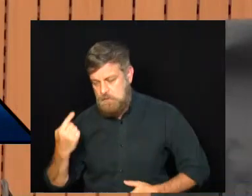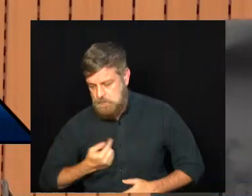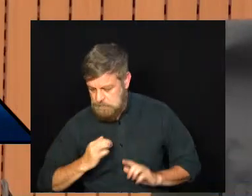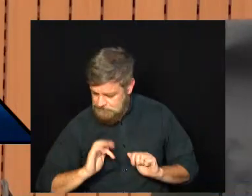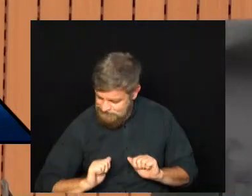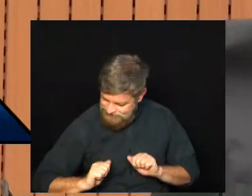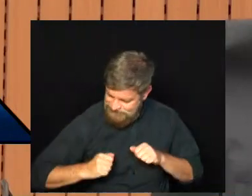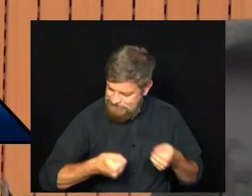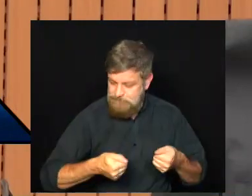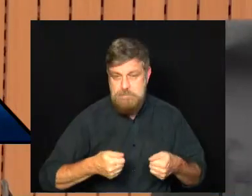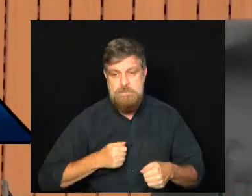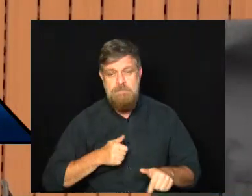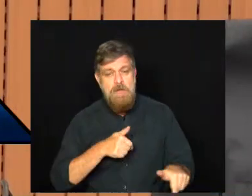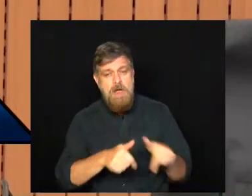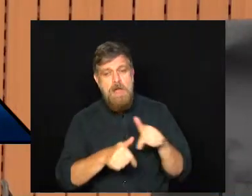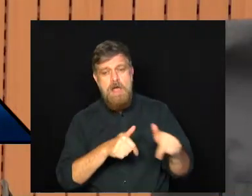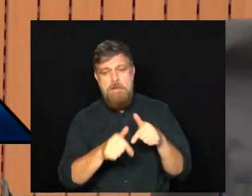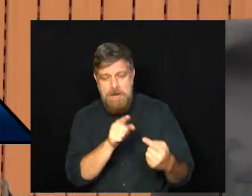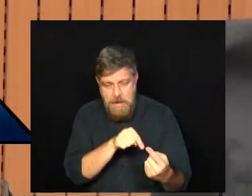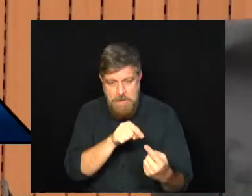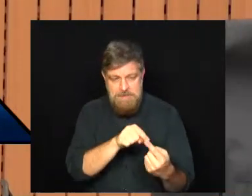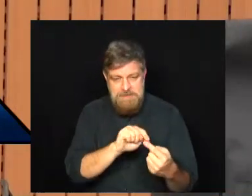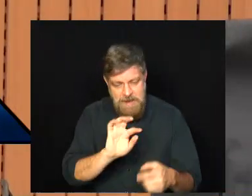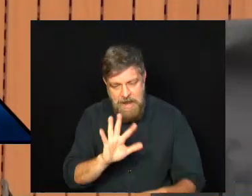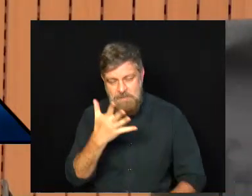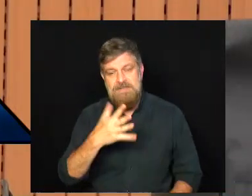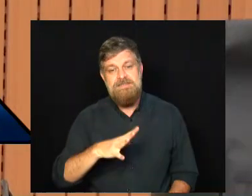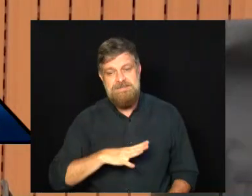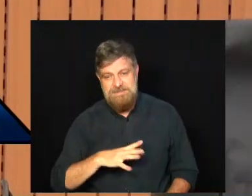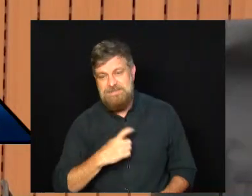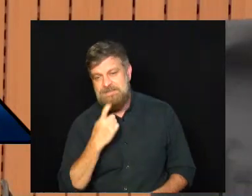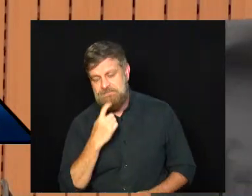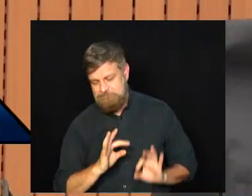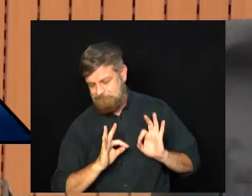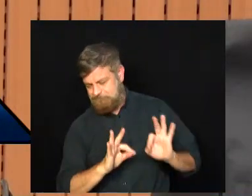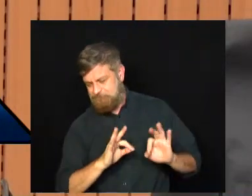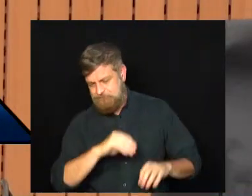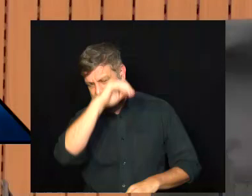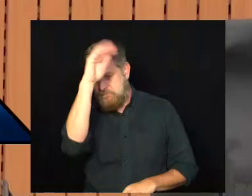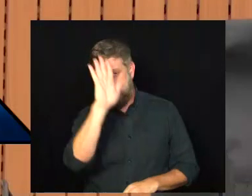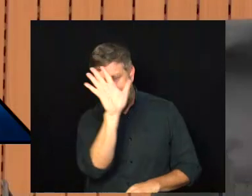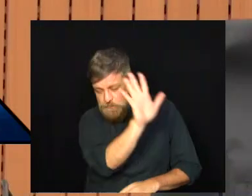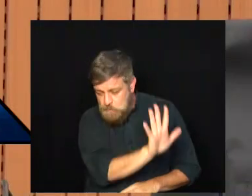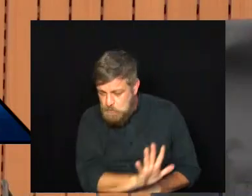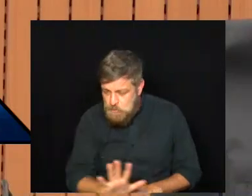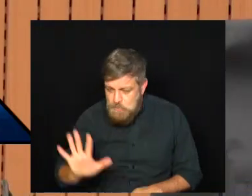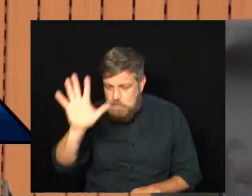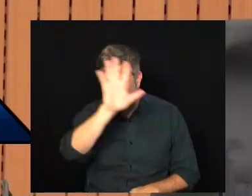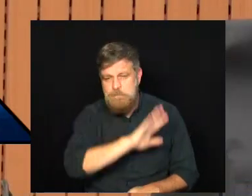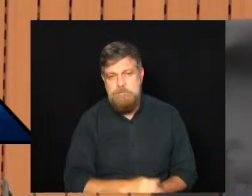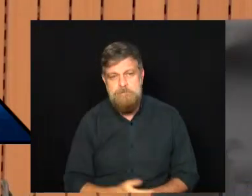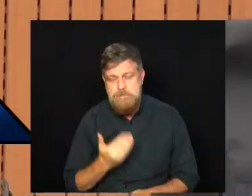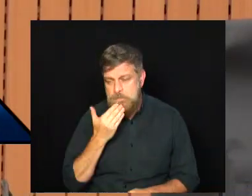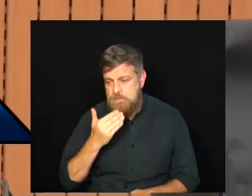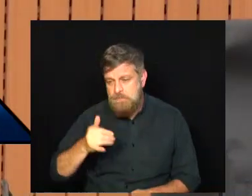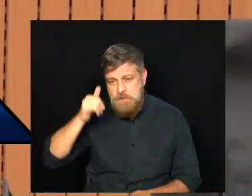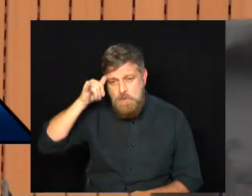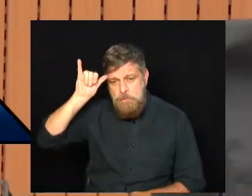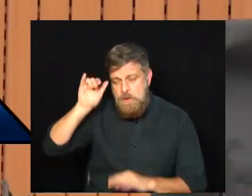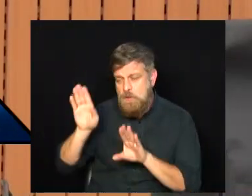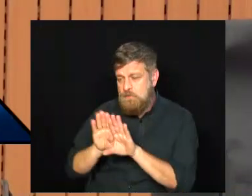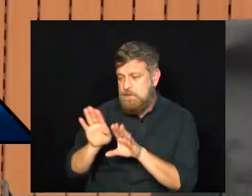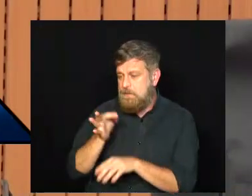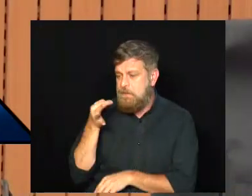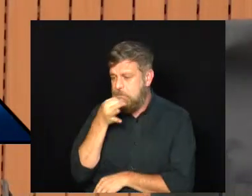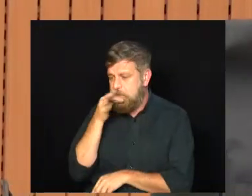trabalhar para que isso seja uma realidade em Campinas e em todo o Brasil. Eu quero pedir para que o Paulo também faça